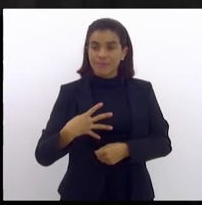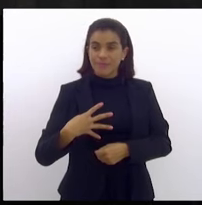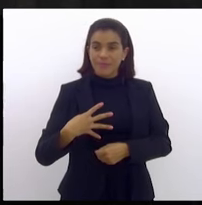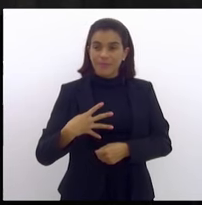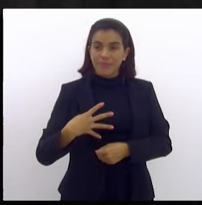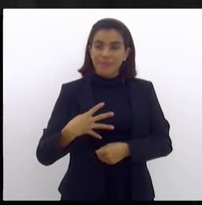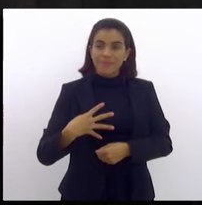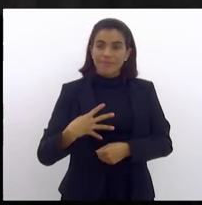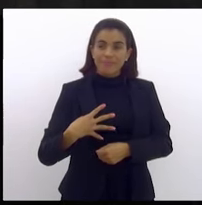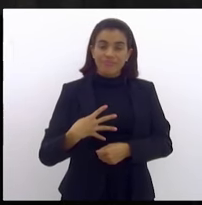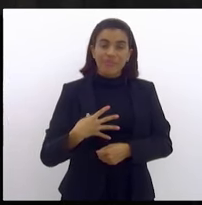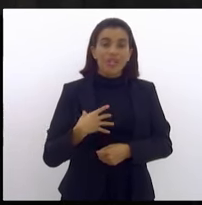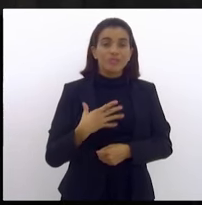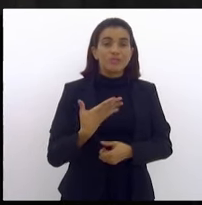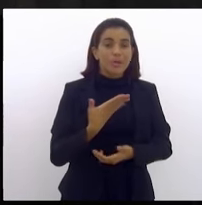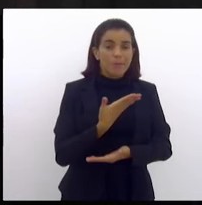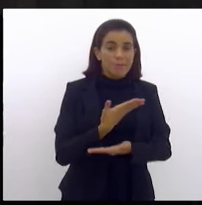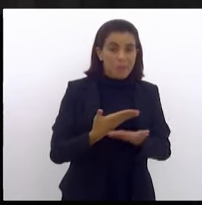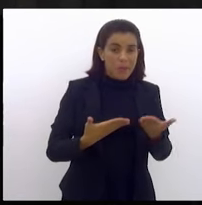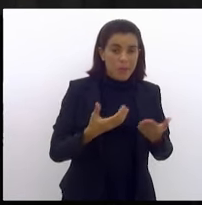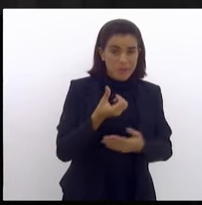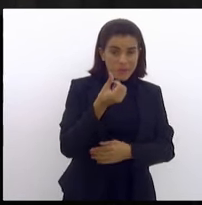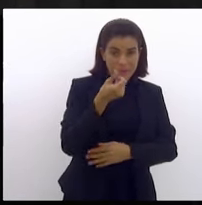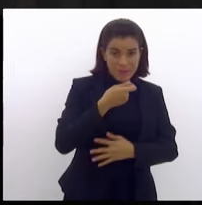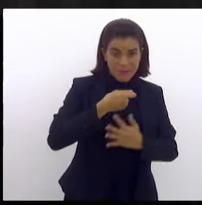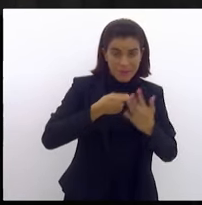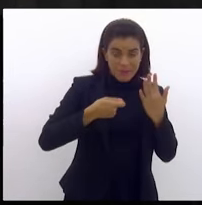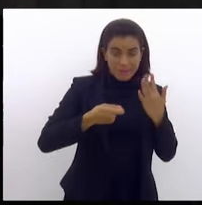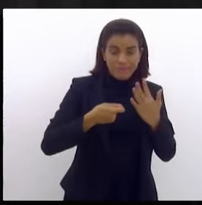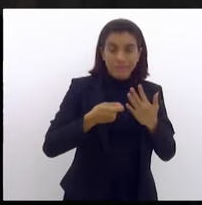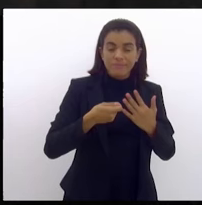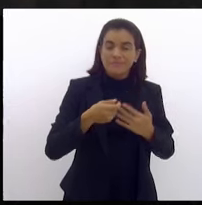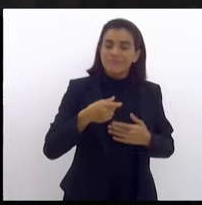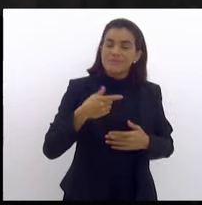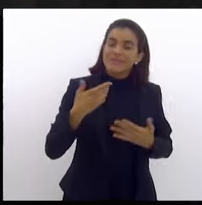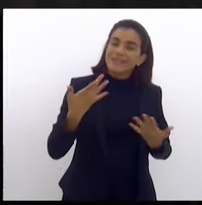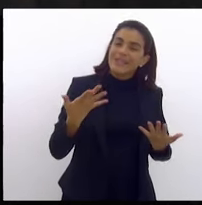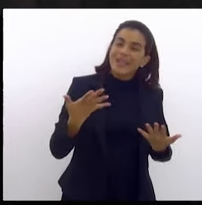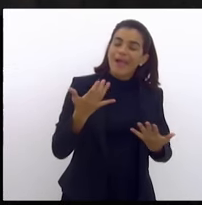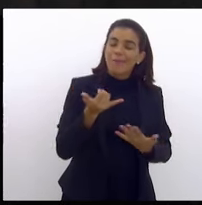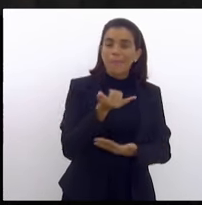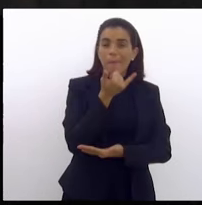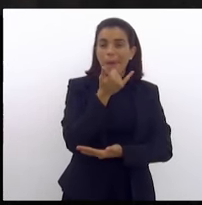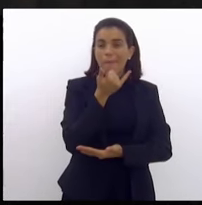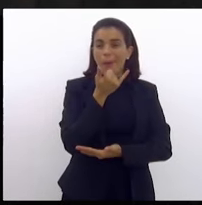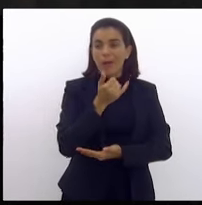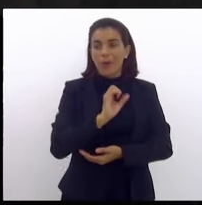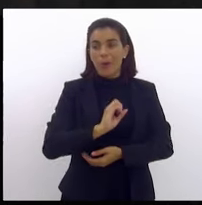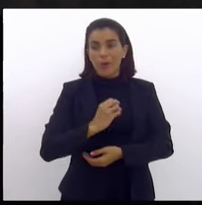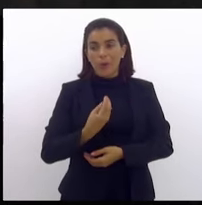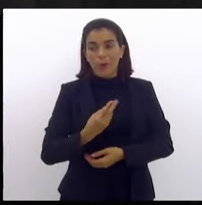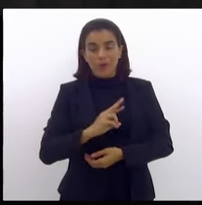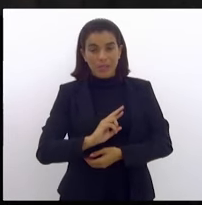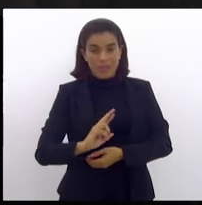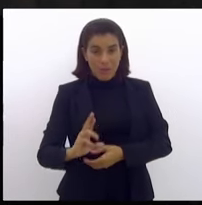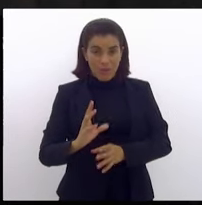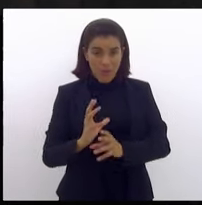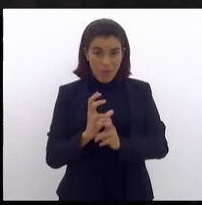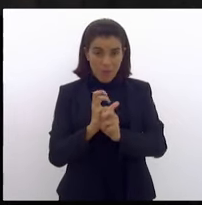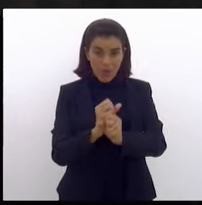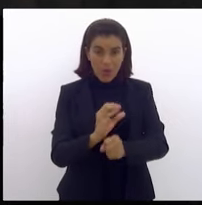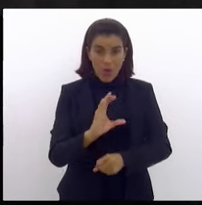projetada essa perda de 6 meses para 1 ano, por acaso ou não, segundo dados do